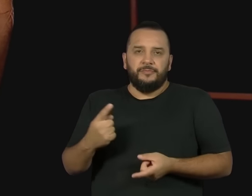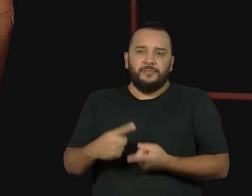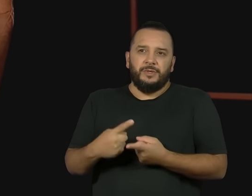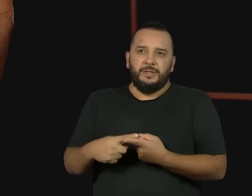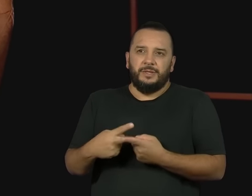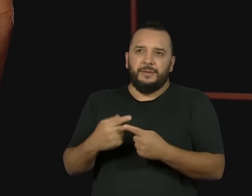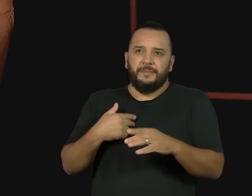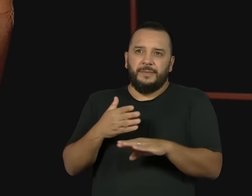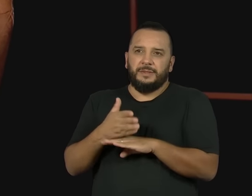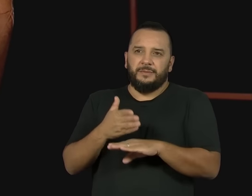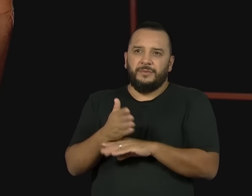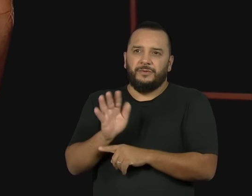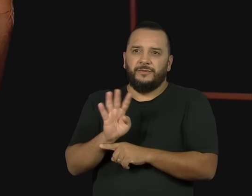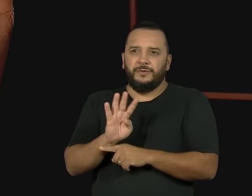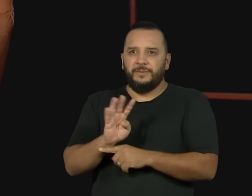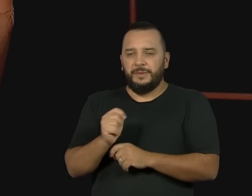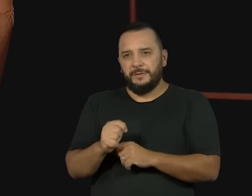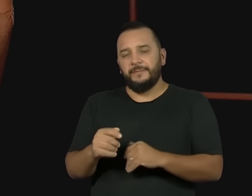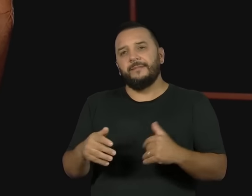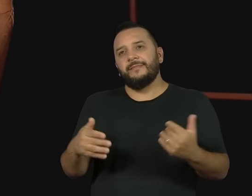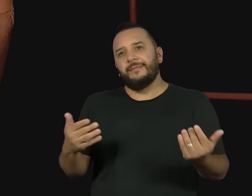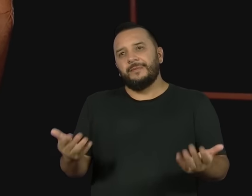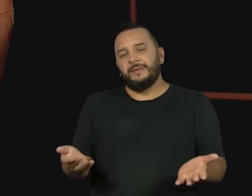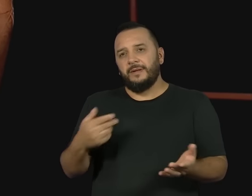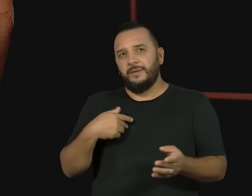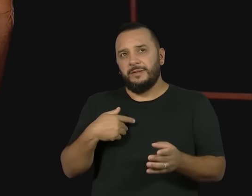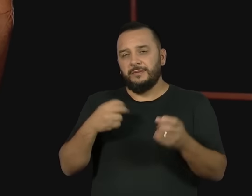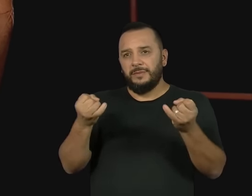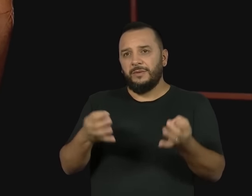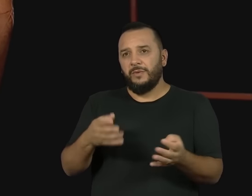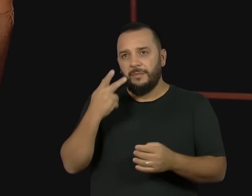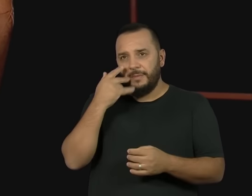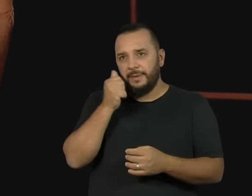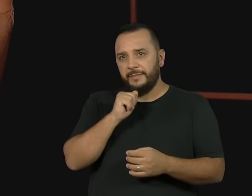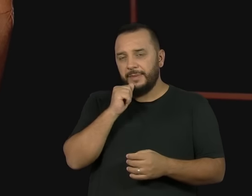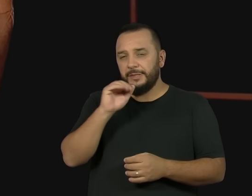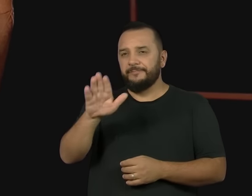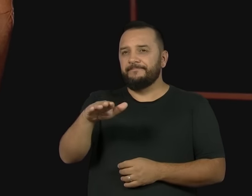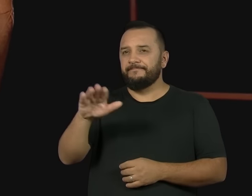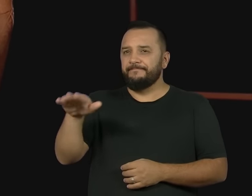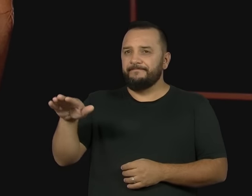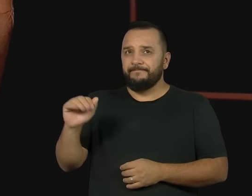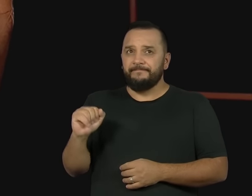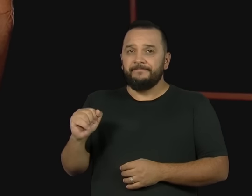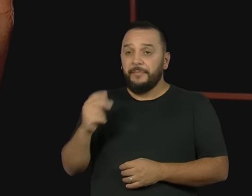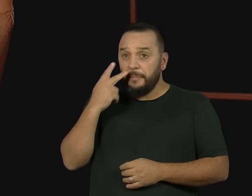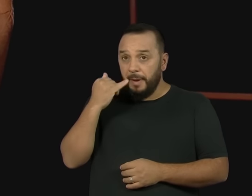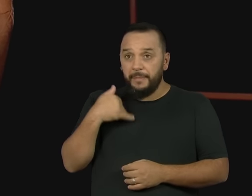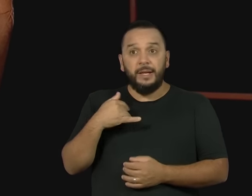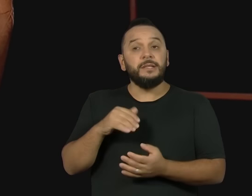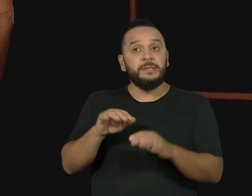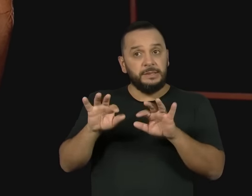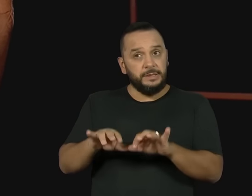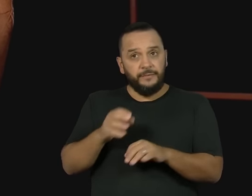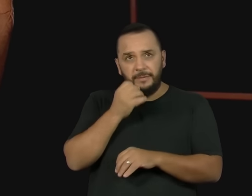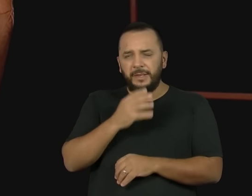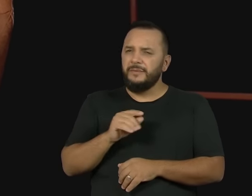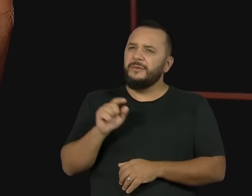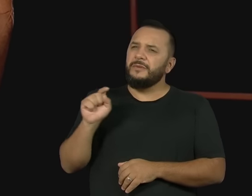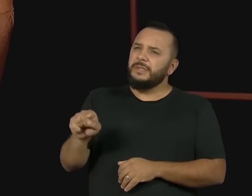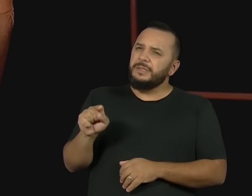coisa. Então eles disseram para papai e mamãe, papai escrevia muito bem, né? Ele disse, por que